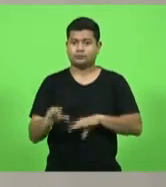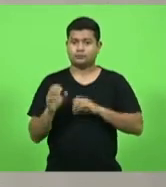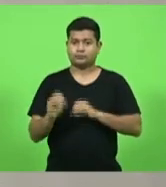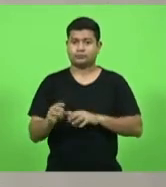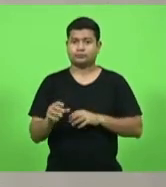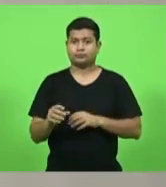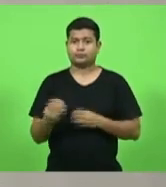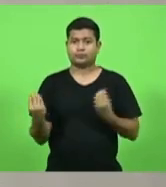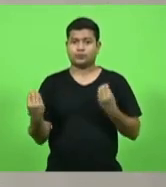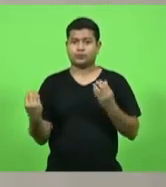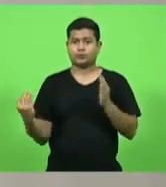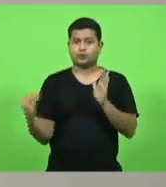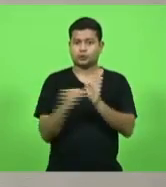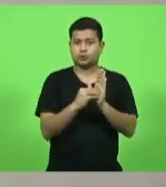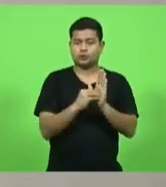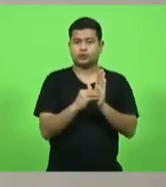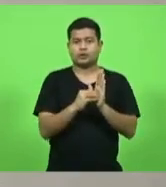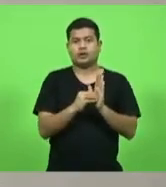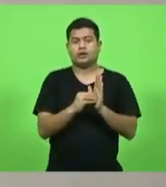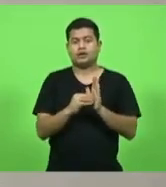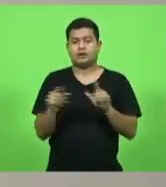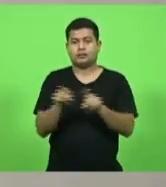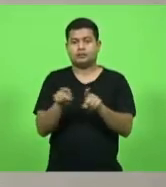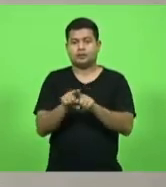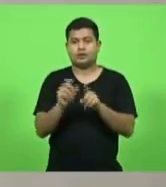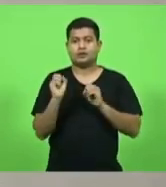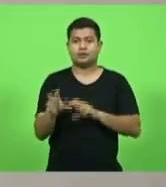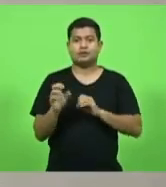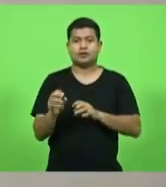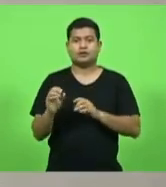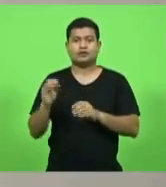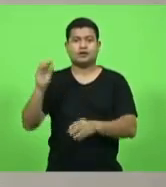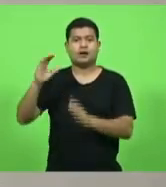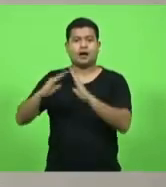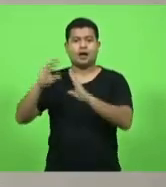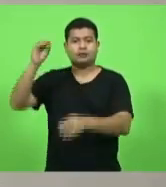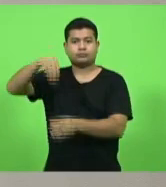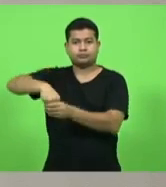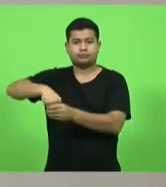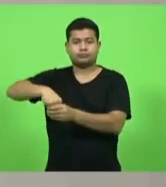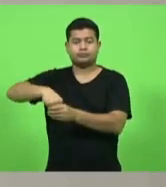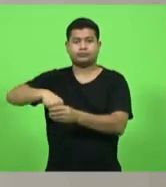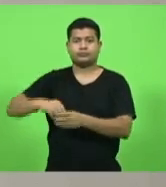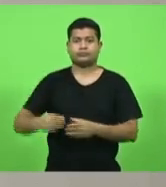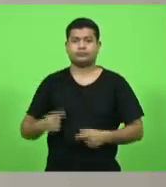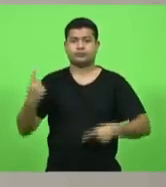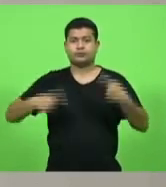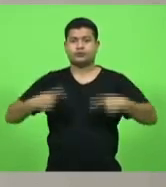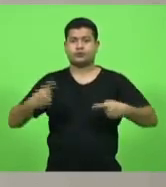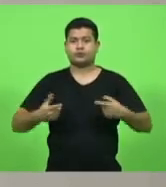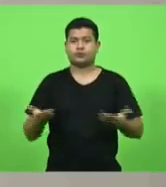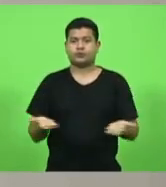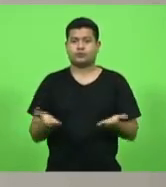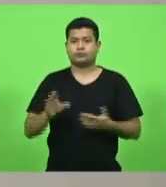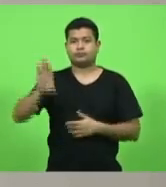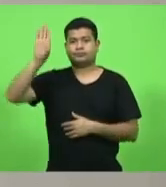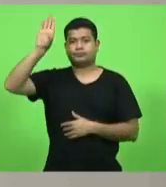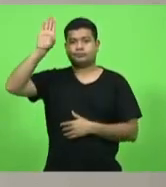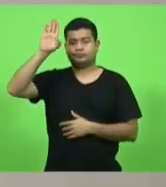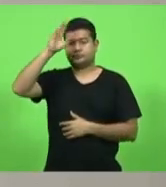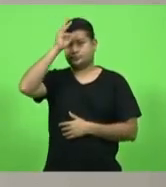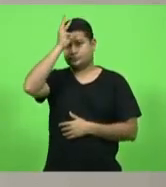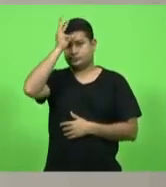fim de incluir a previsão da educação domiciliar. Em discussão. Presidente. Palavra a deputada Luciane